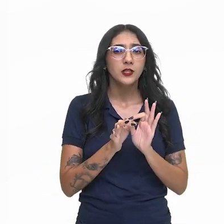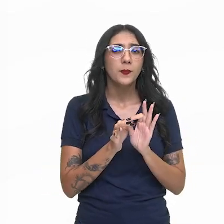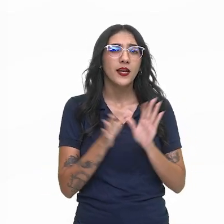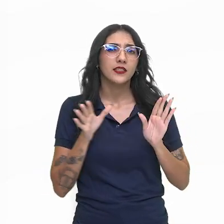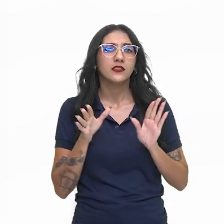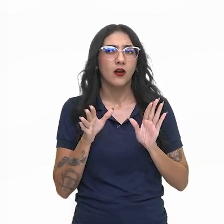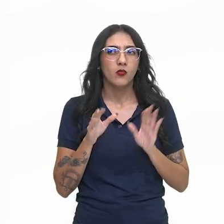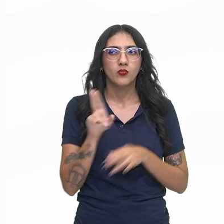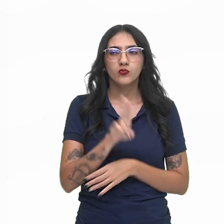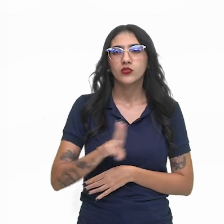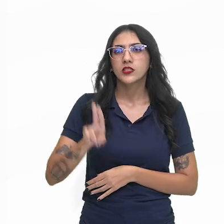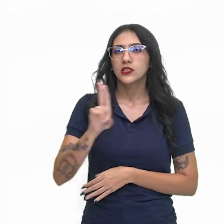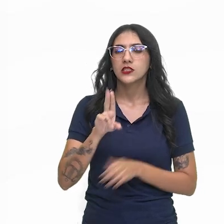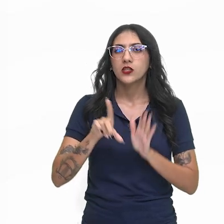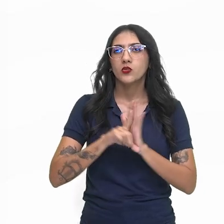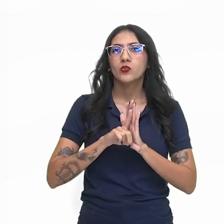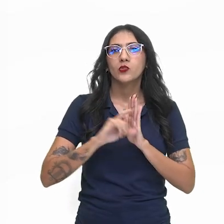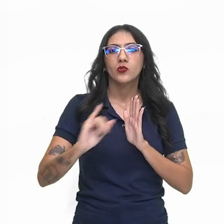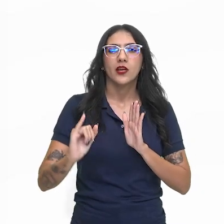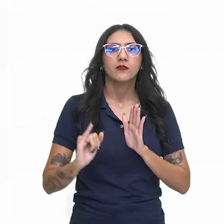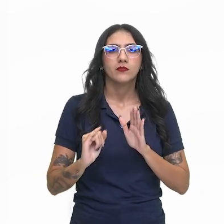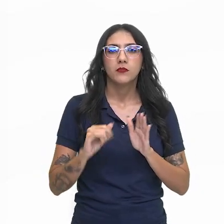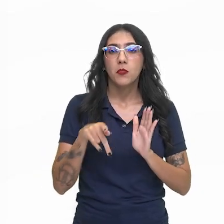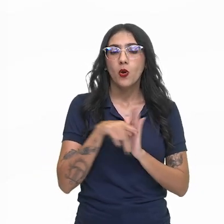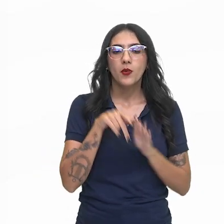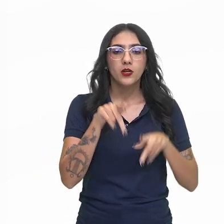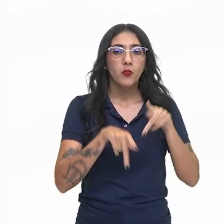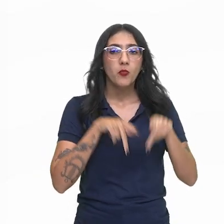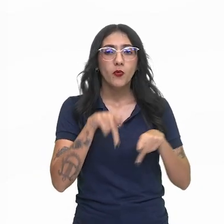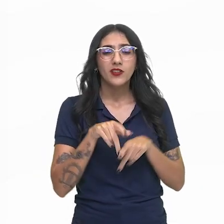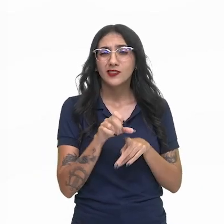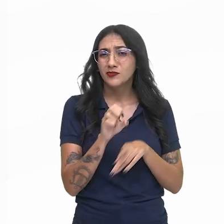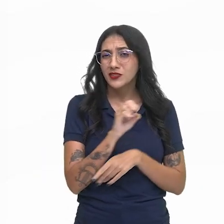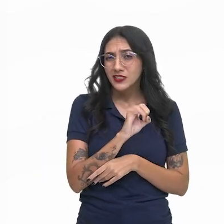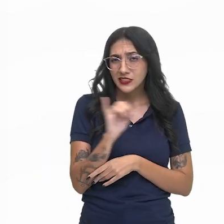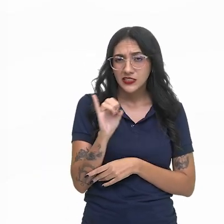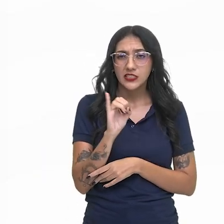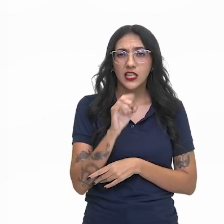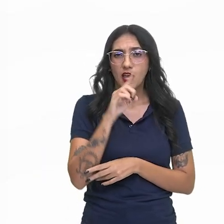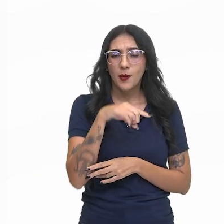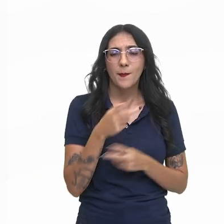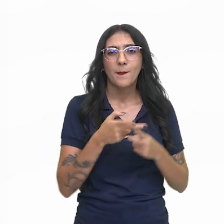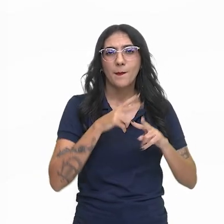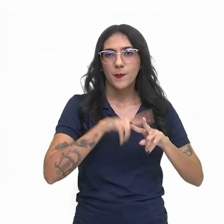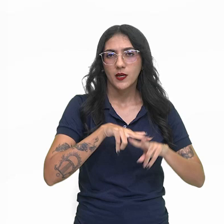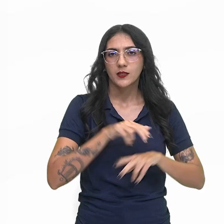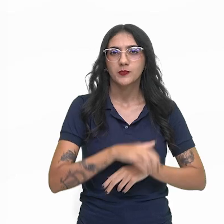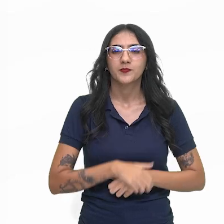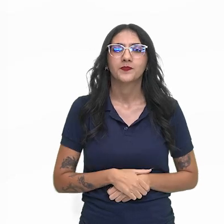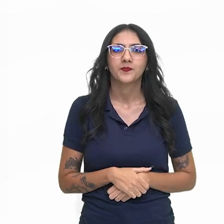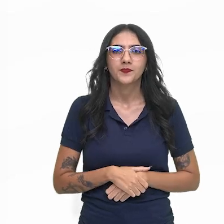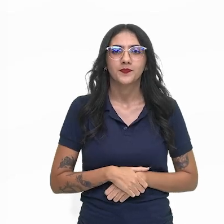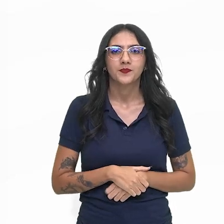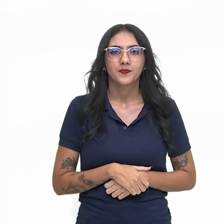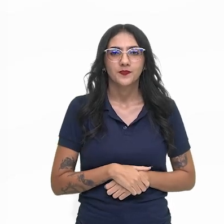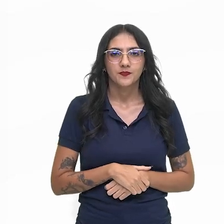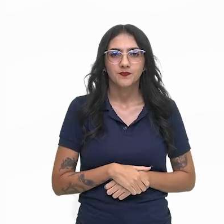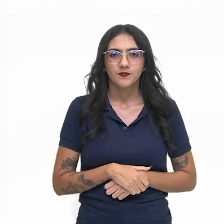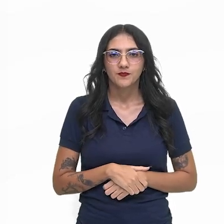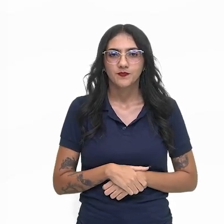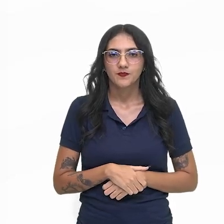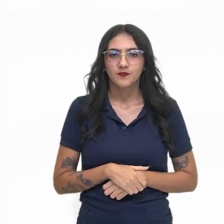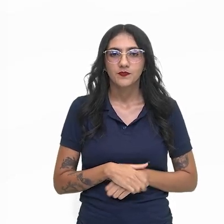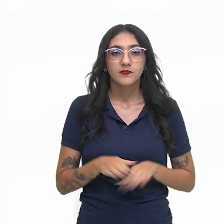meio legal, né, da população que seja presa por algum motivo, tá bem? E o último destaque que vamos dar